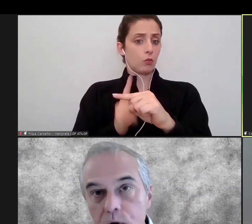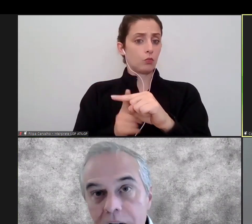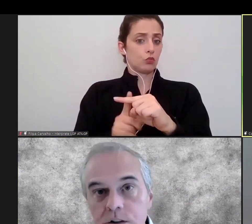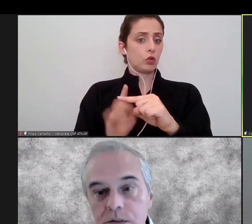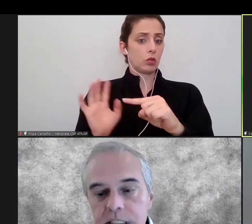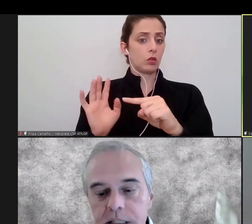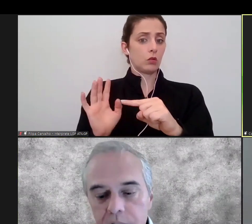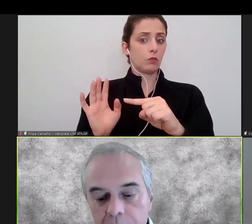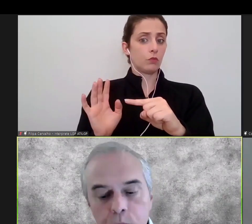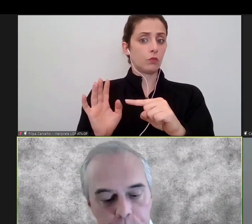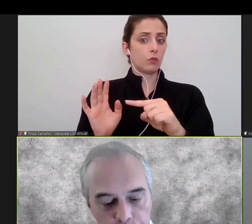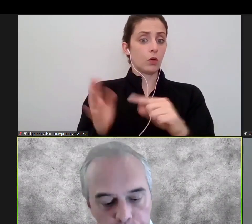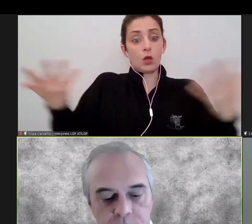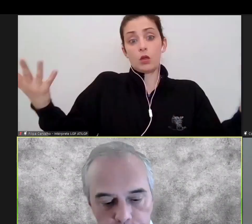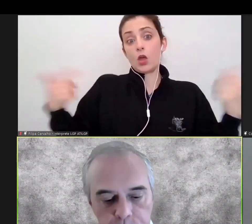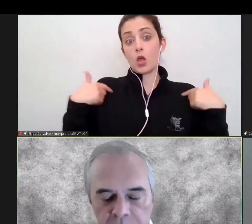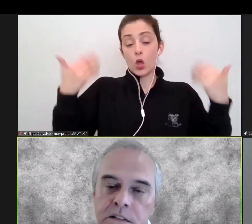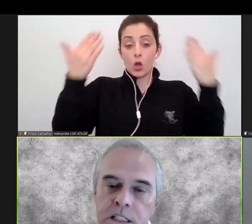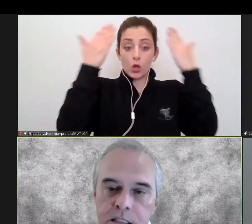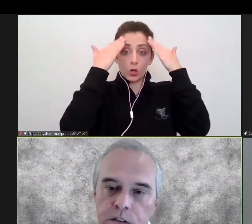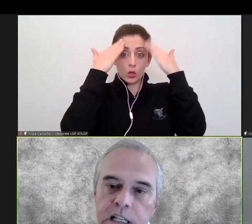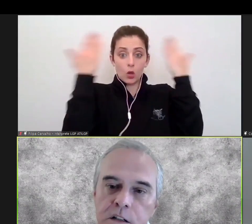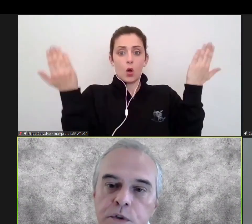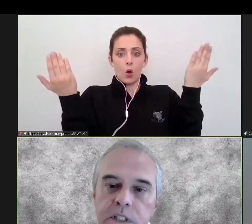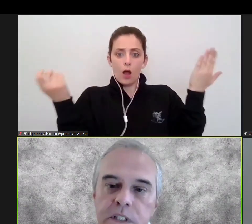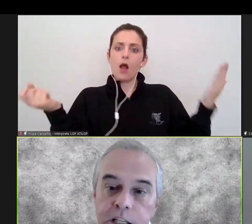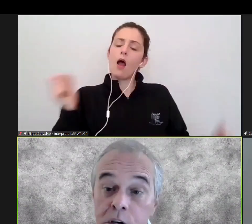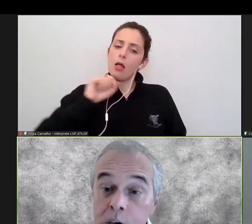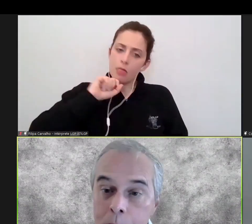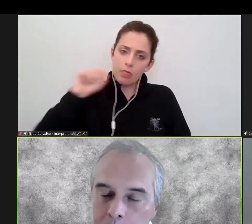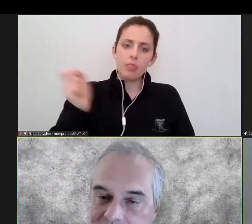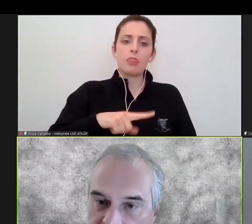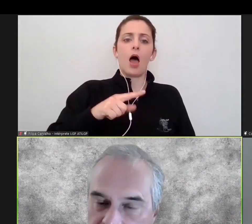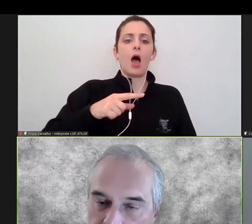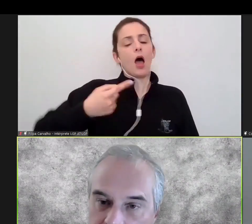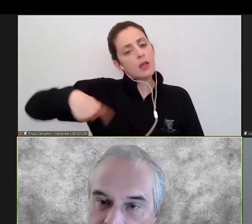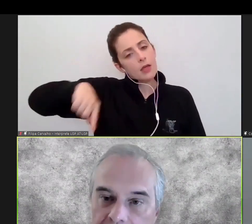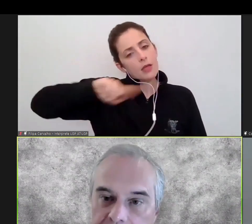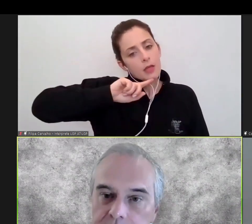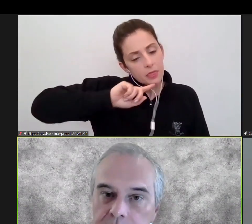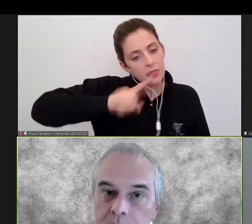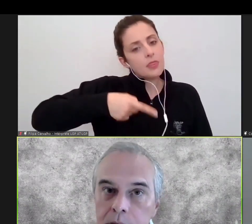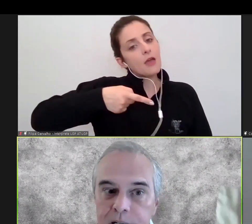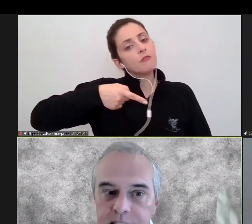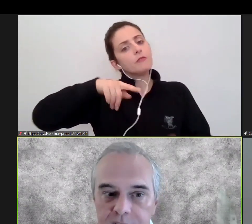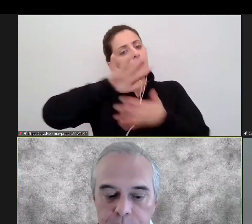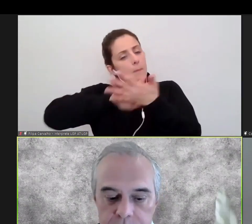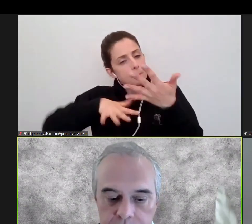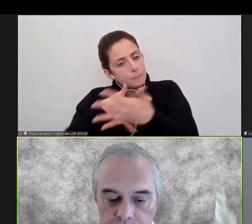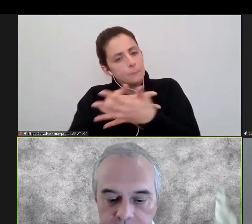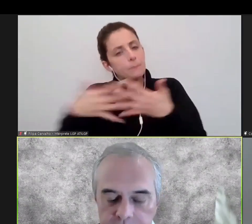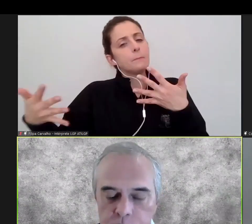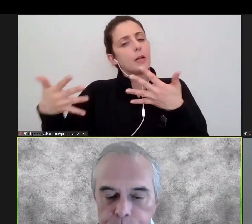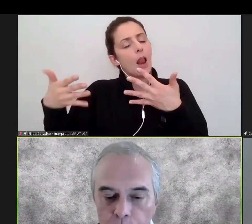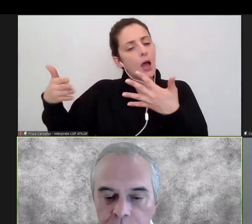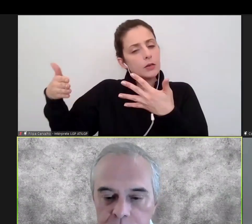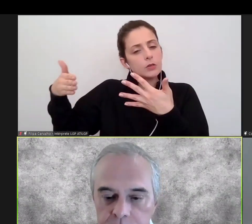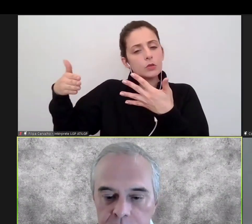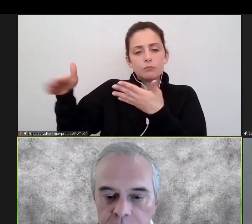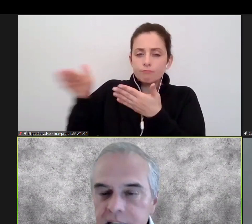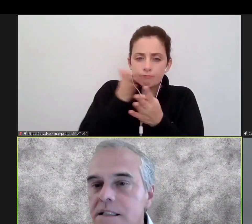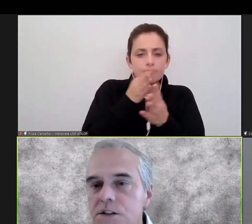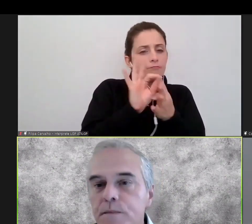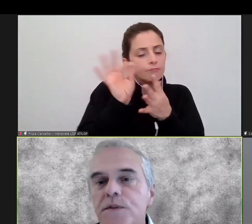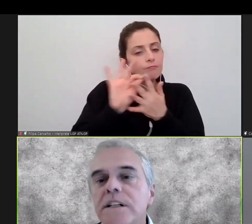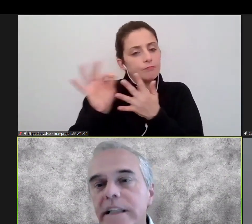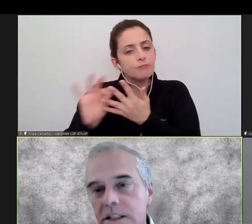Então, eu acho que é uma política pública que ela tem que ser olhada com muito carinho, mas ela tem que ser planeada para exatamente não ser exposta